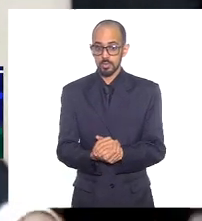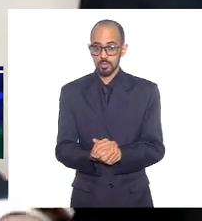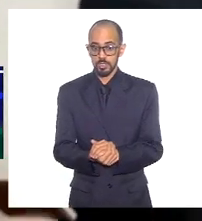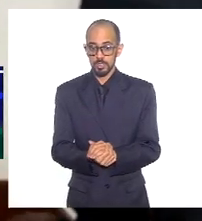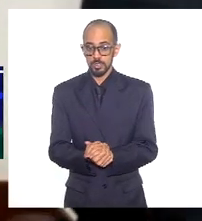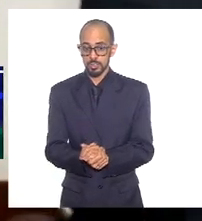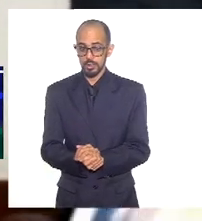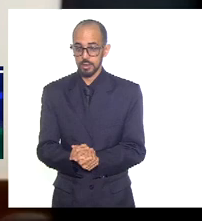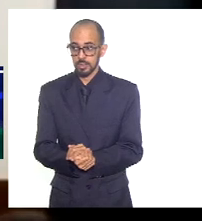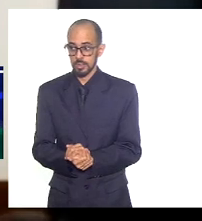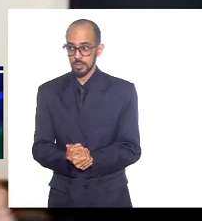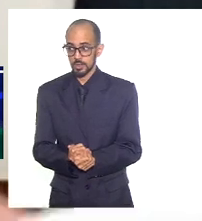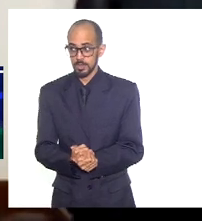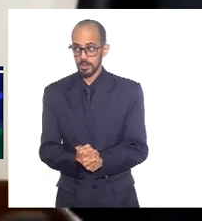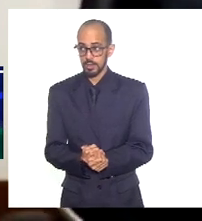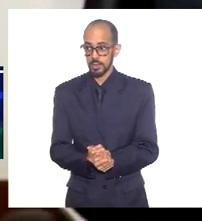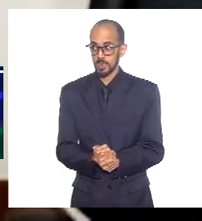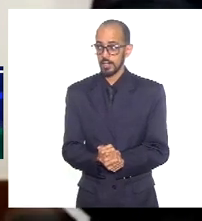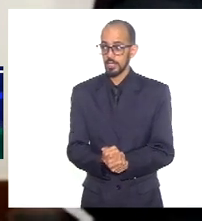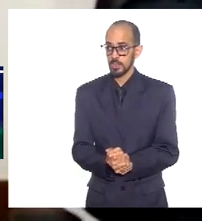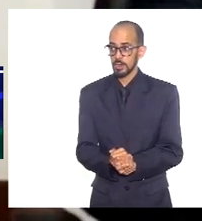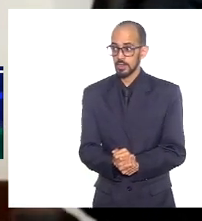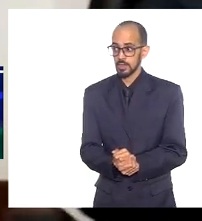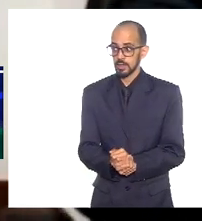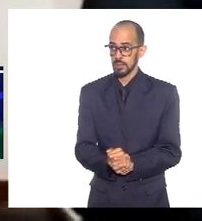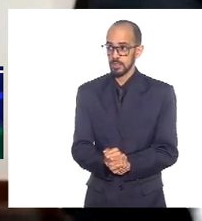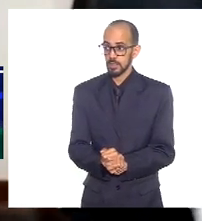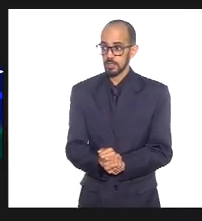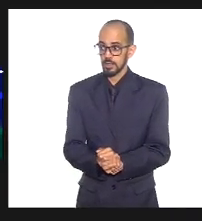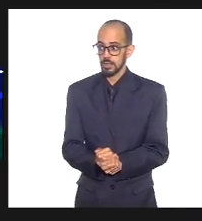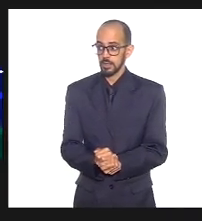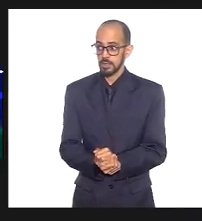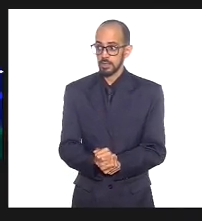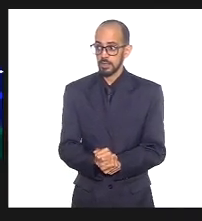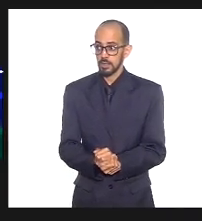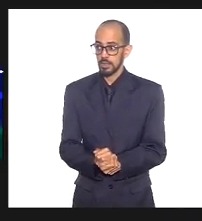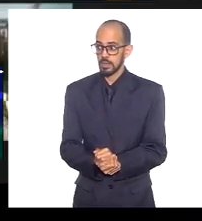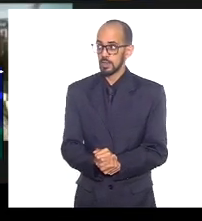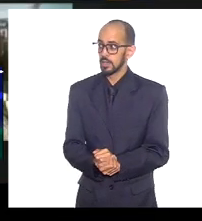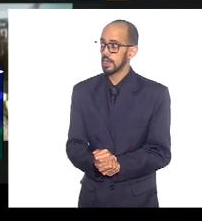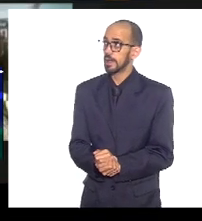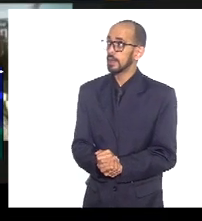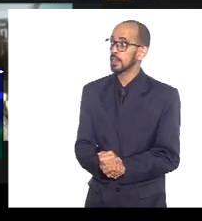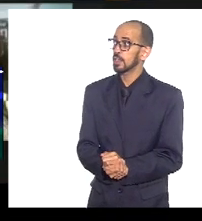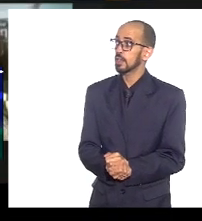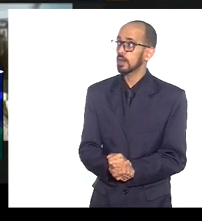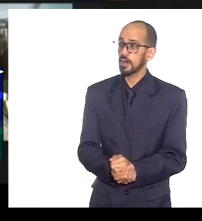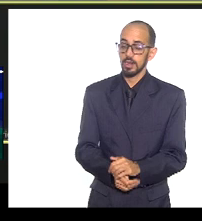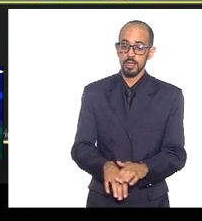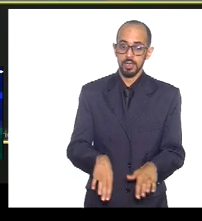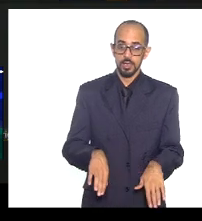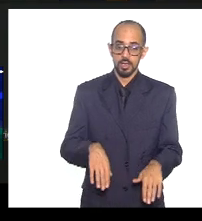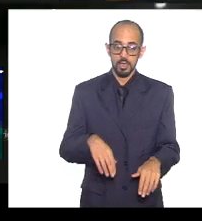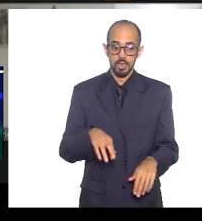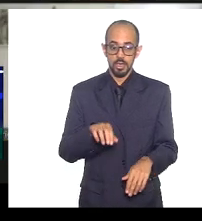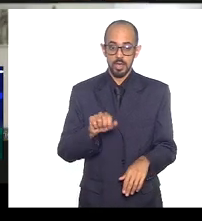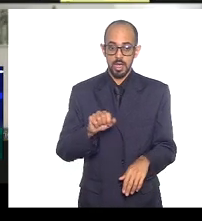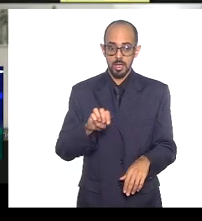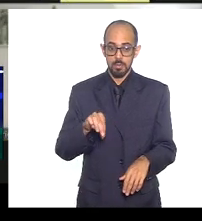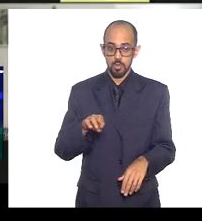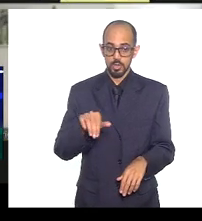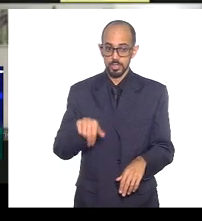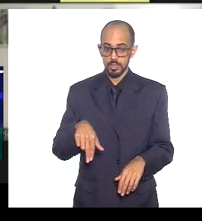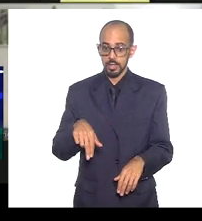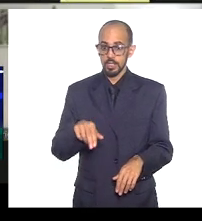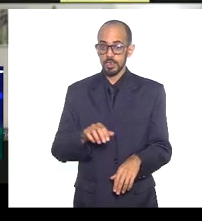Alguém queira discutir a matéria Para discutir presidente A do Rodrigo Amorim Eu também